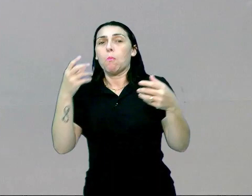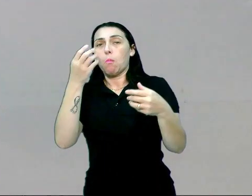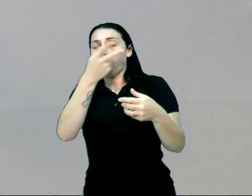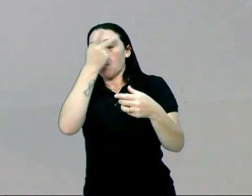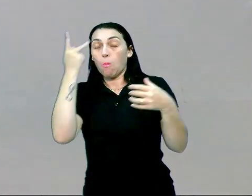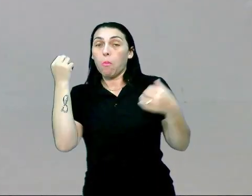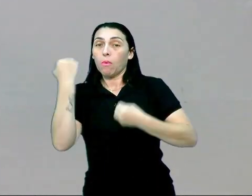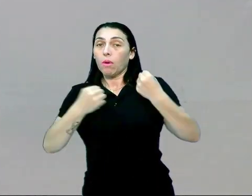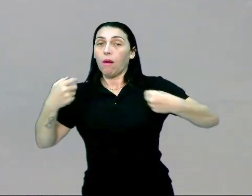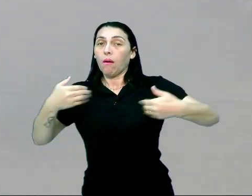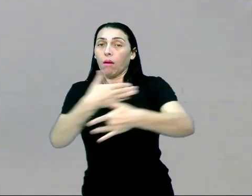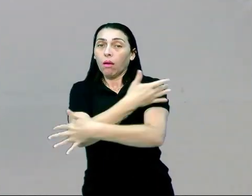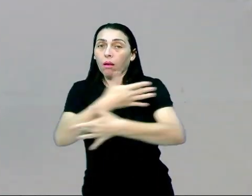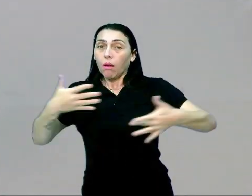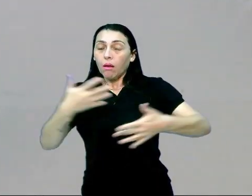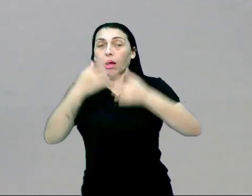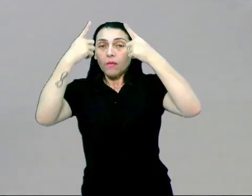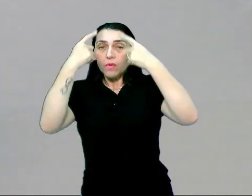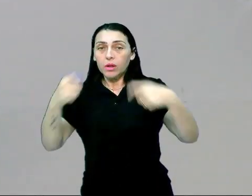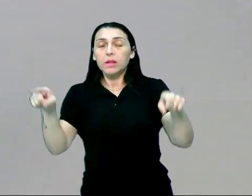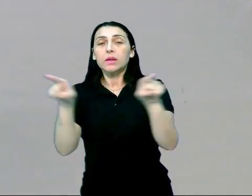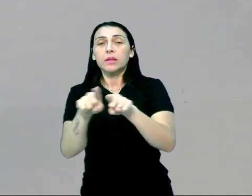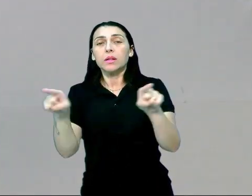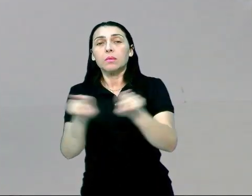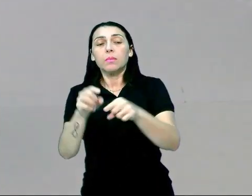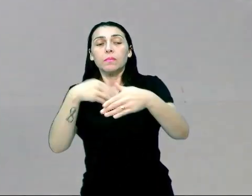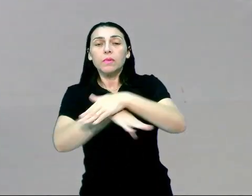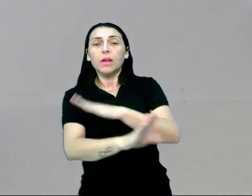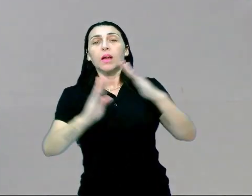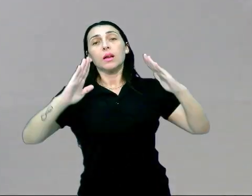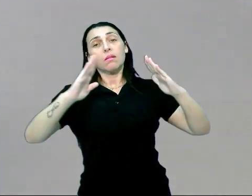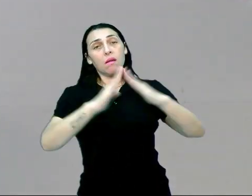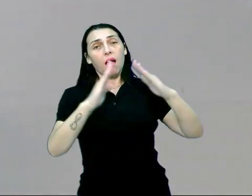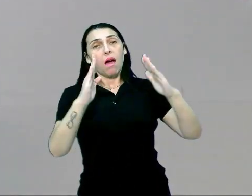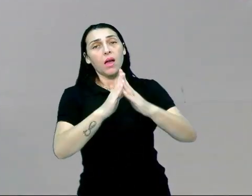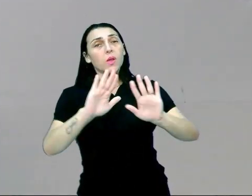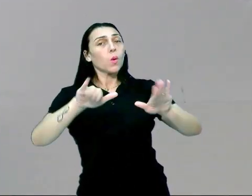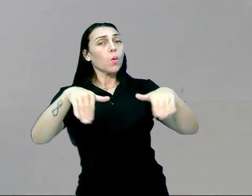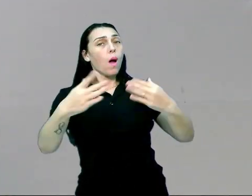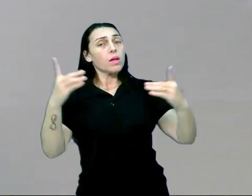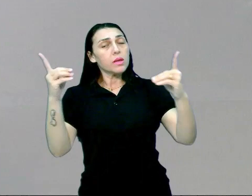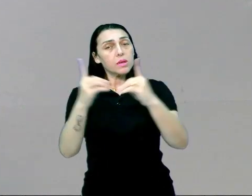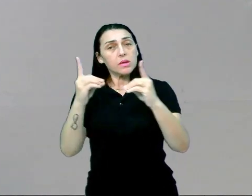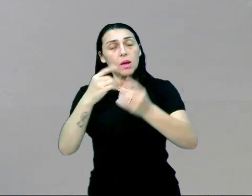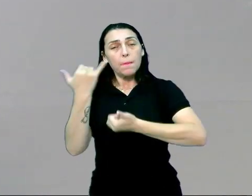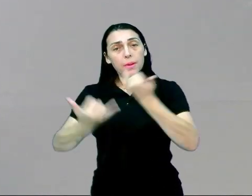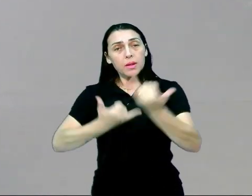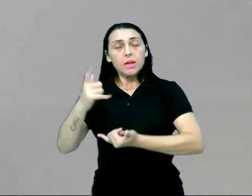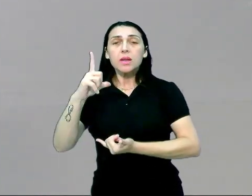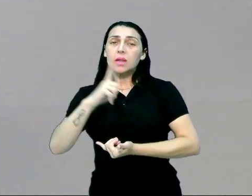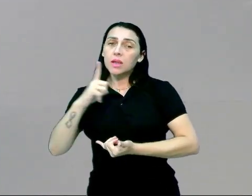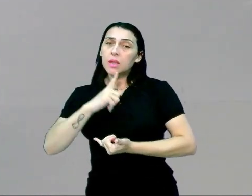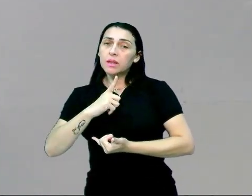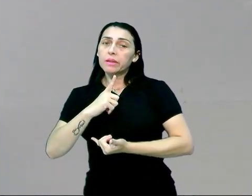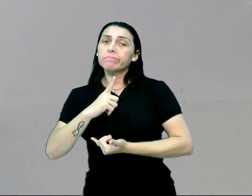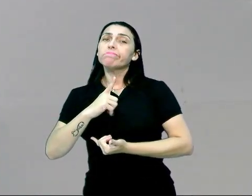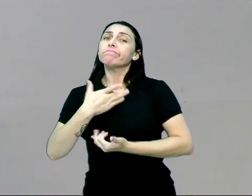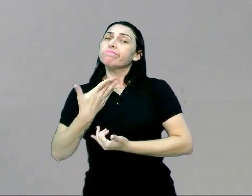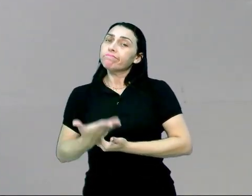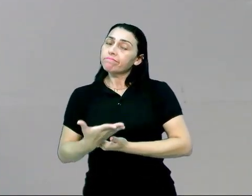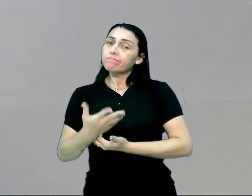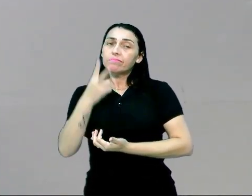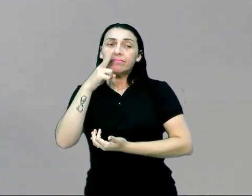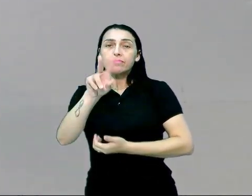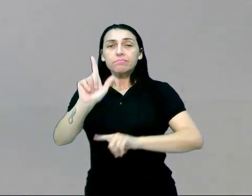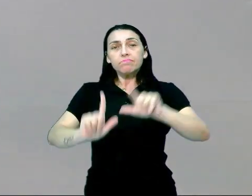gente, violência, isso faz com que a gente acabe se contendo. E aí, ficando dentro de casa, quais serão as dinâmicas que a gente começa a inserir? Vai assistir